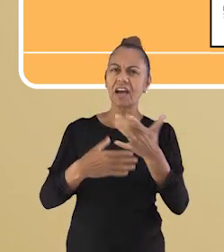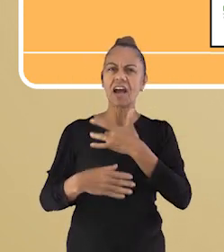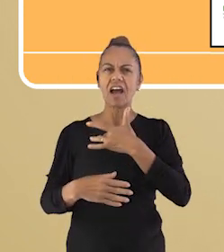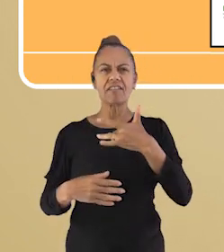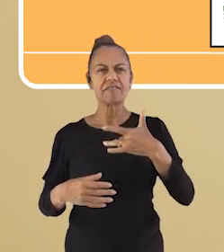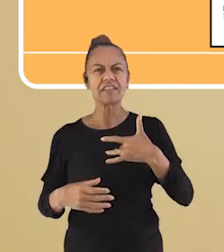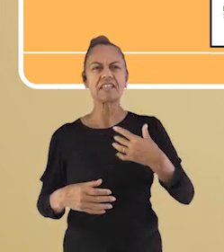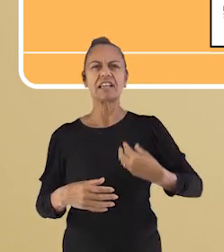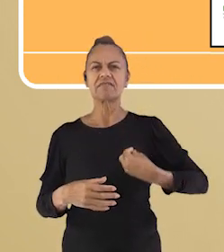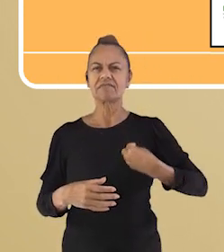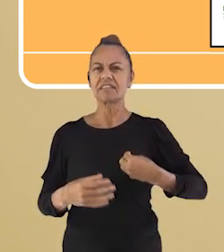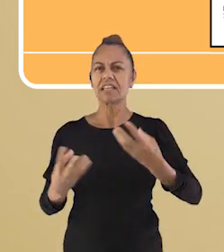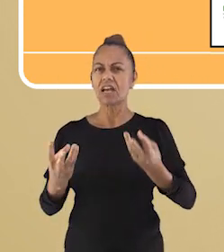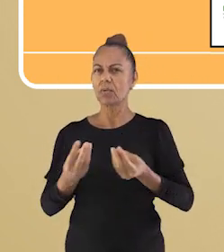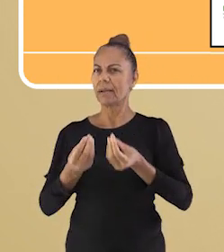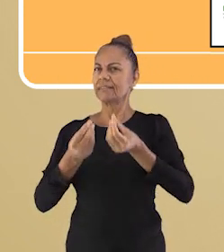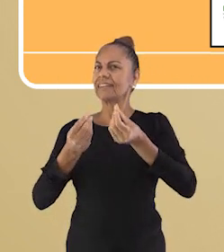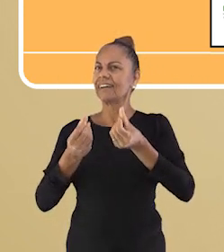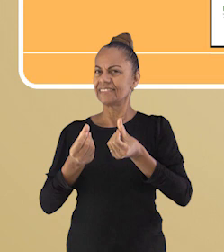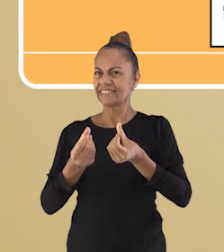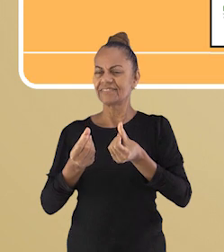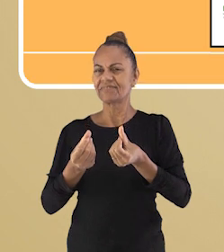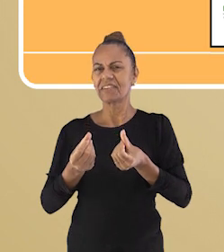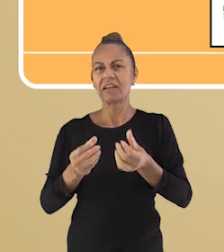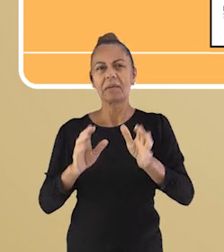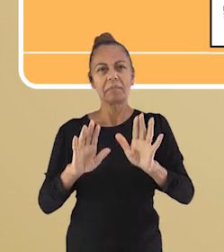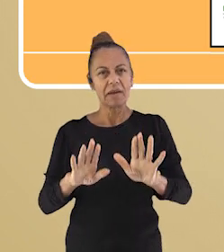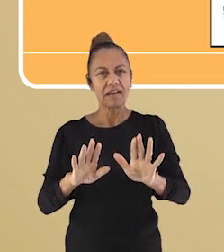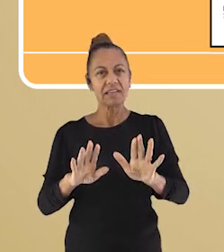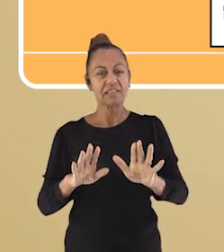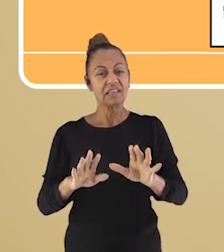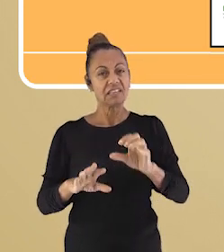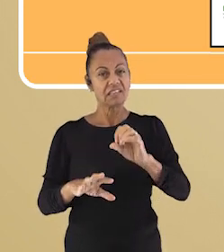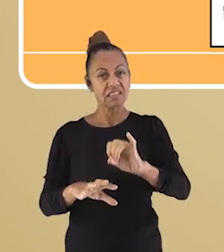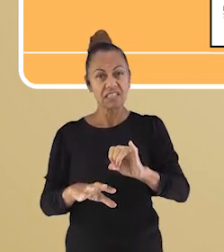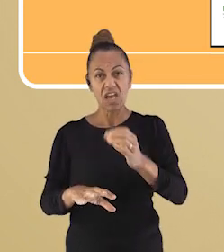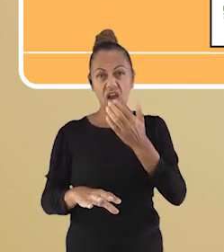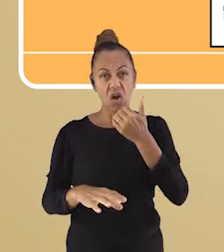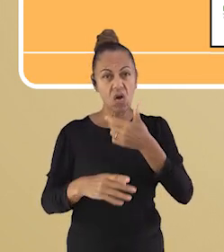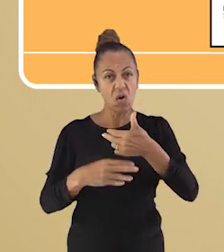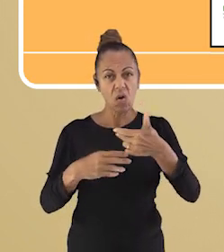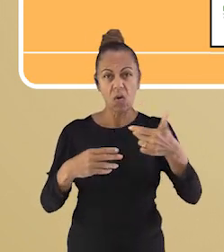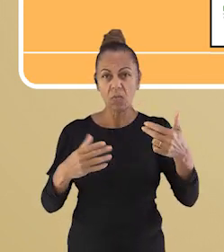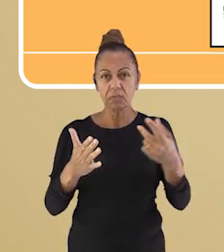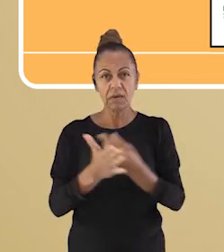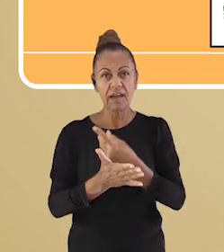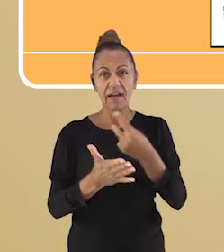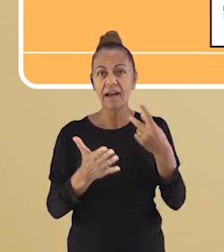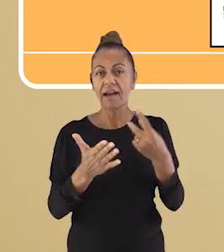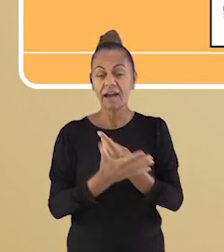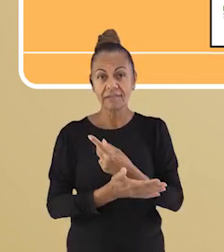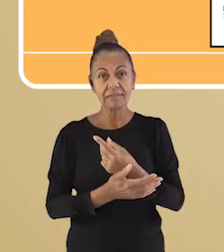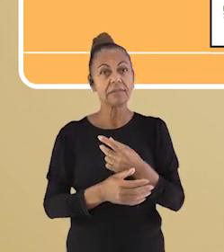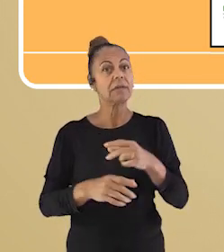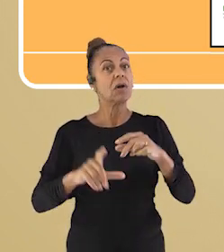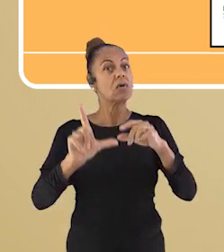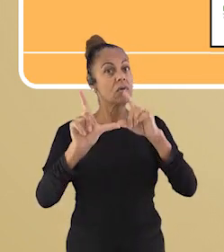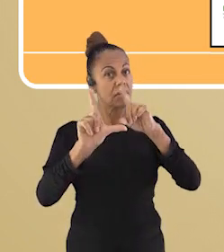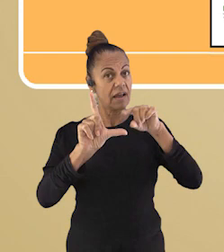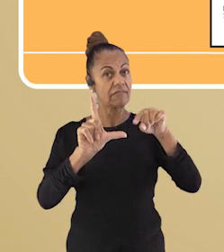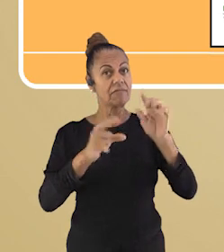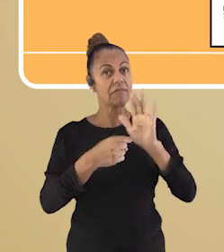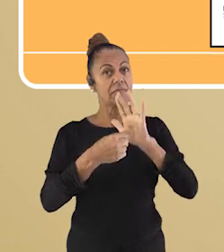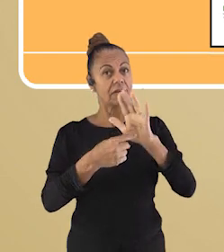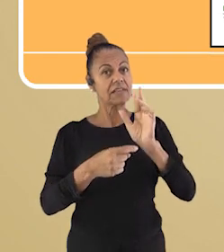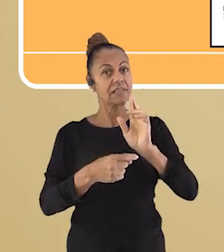é claro que essas pessoas terão mais qualidade de vida. Agora, sobre as consequências negativas, o gráfico também